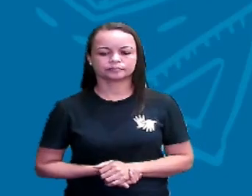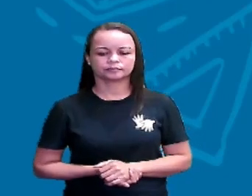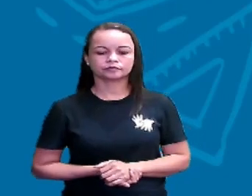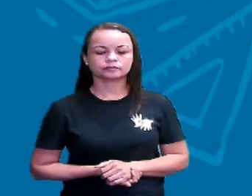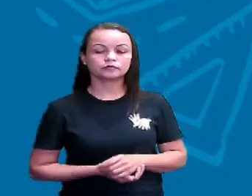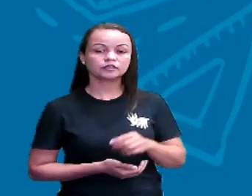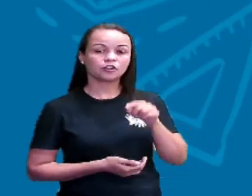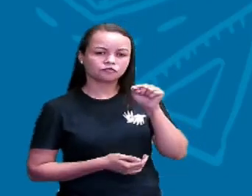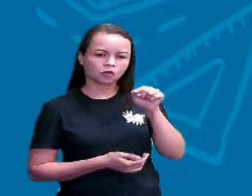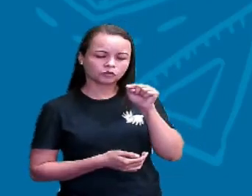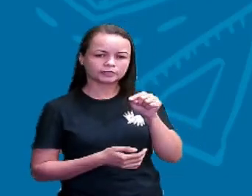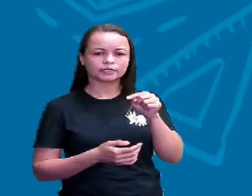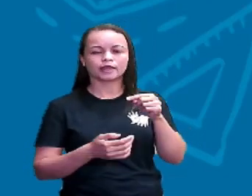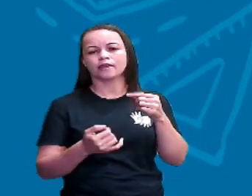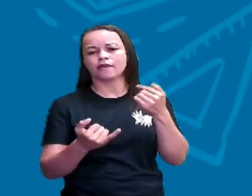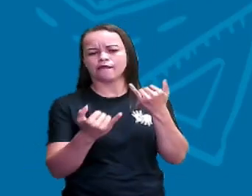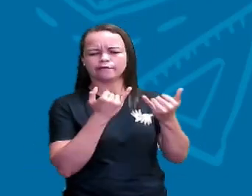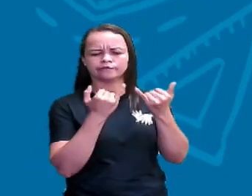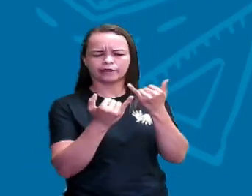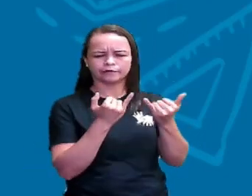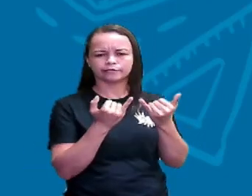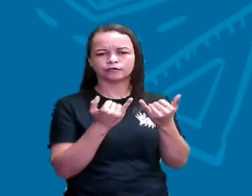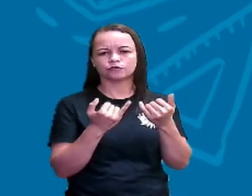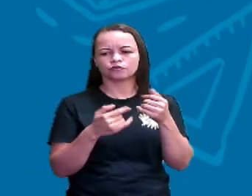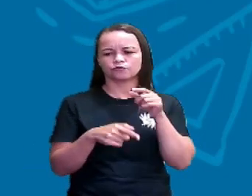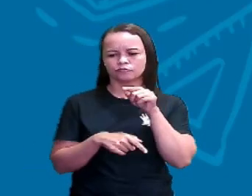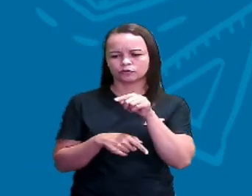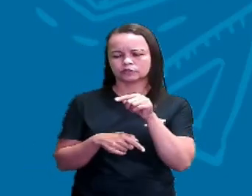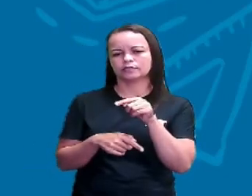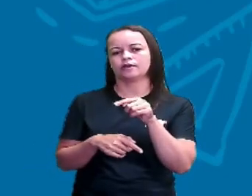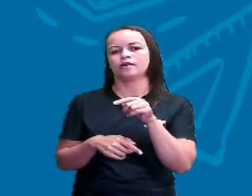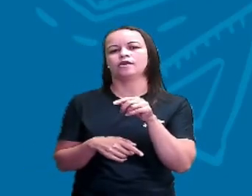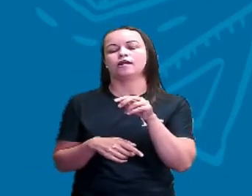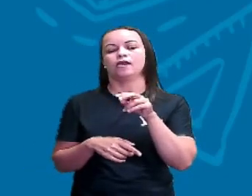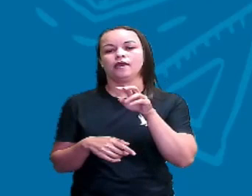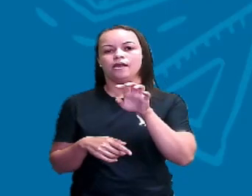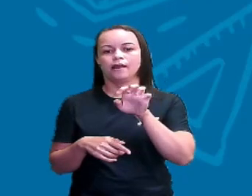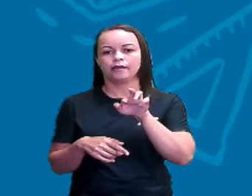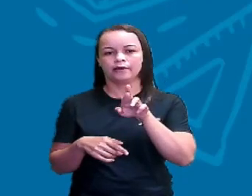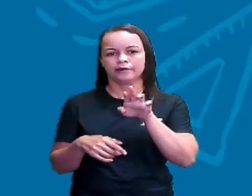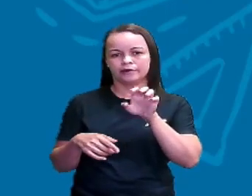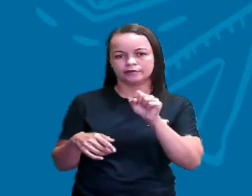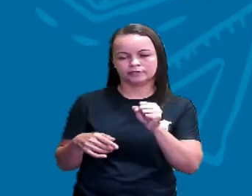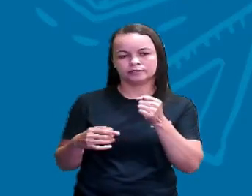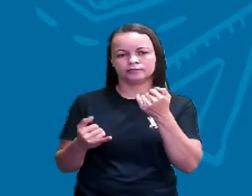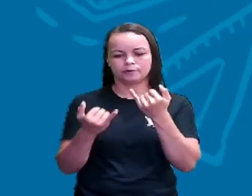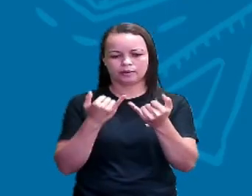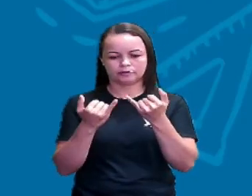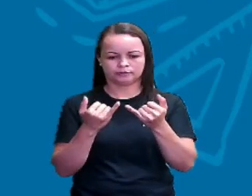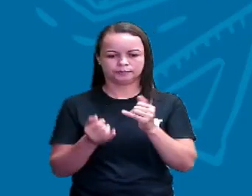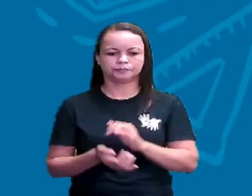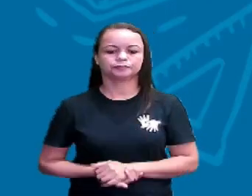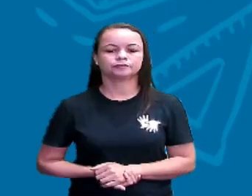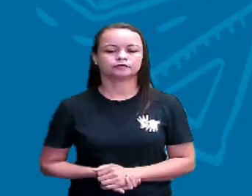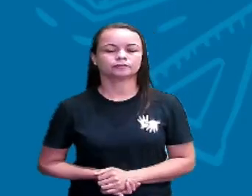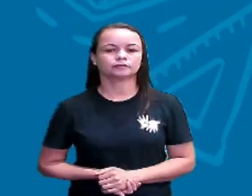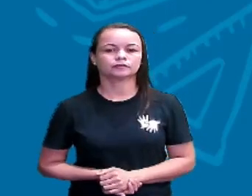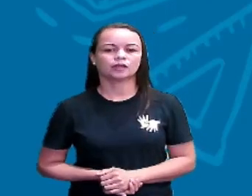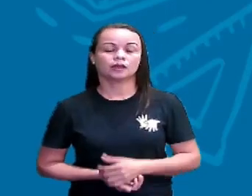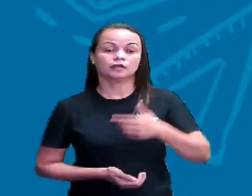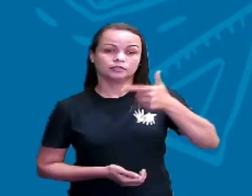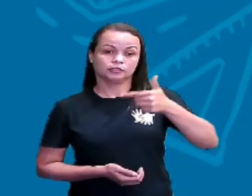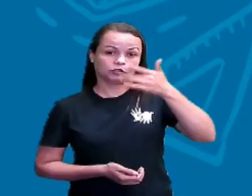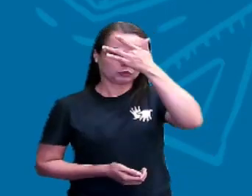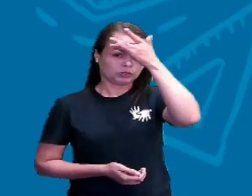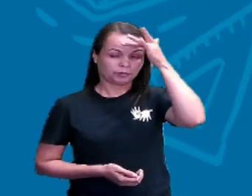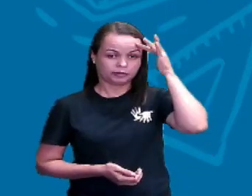idêntico ou tu eres idêntico, tá certo? E no lugar da segunda pessoa